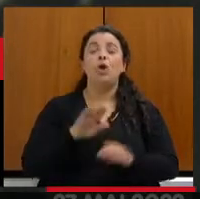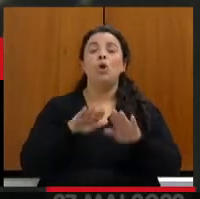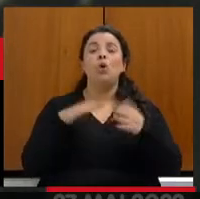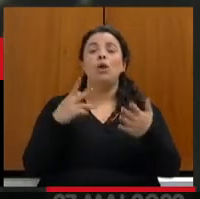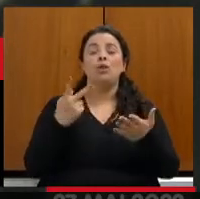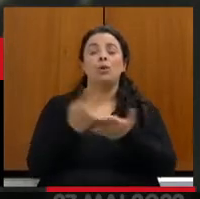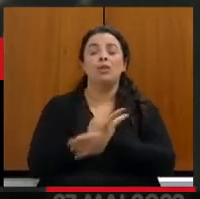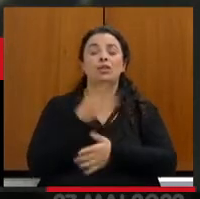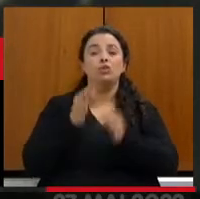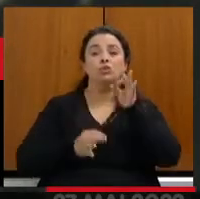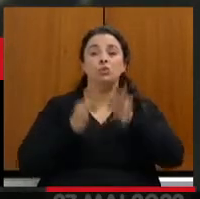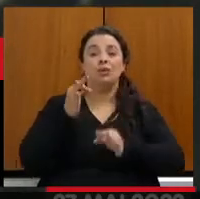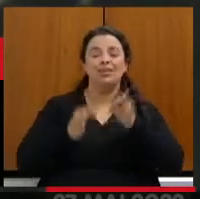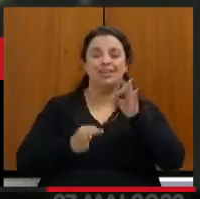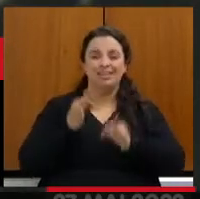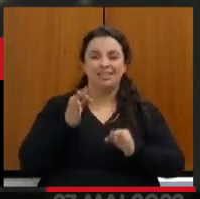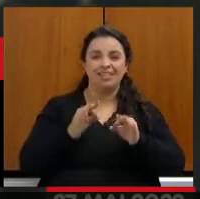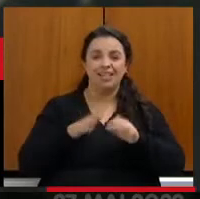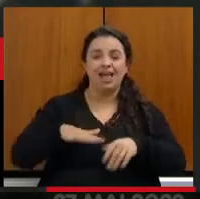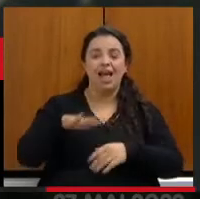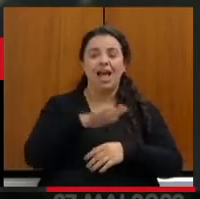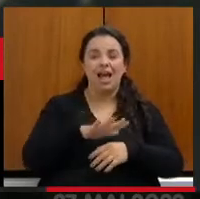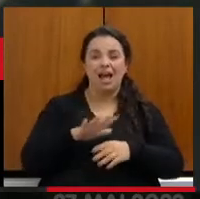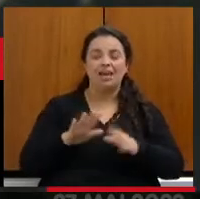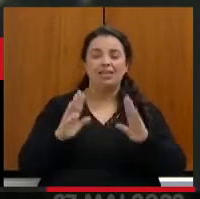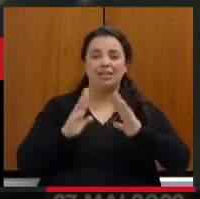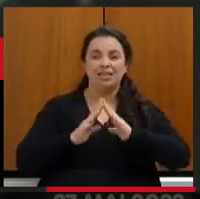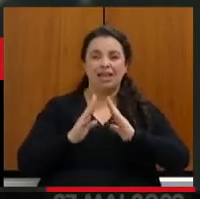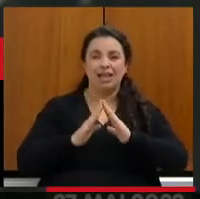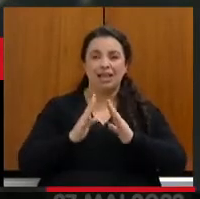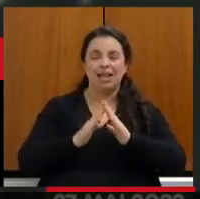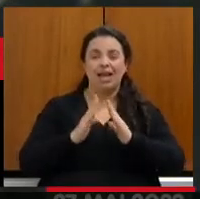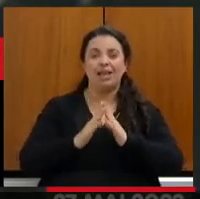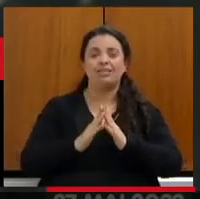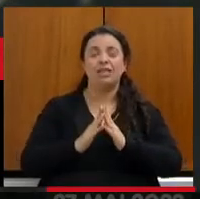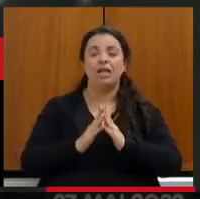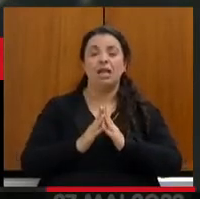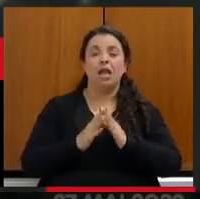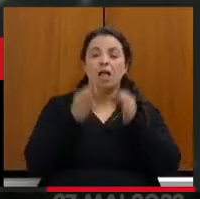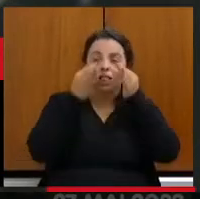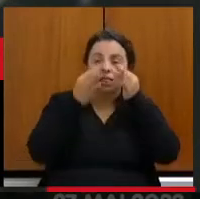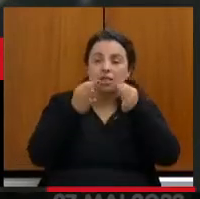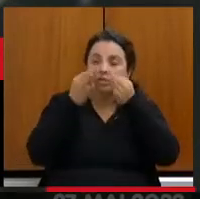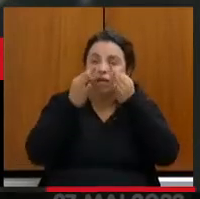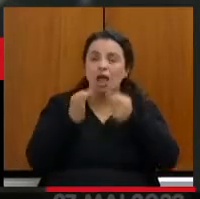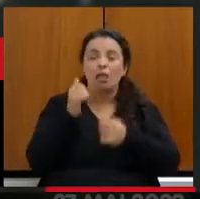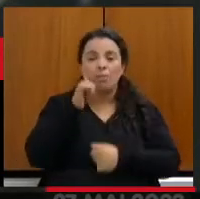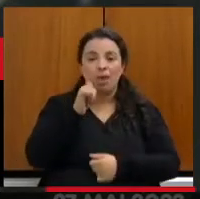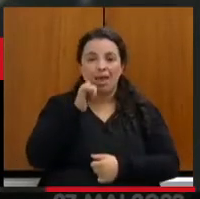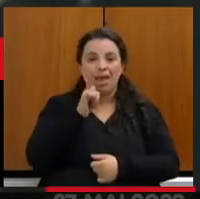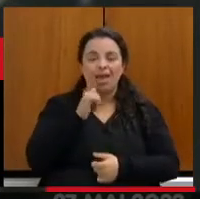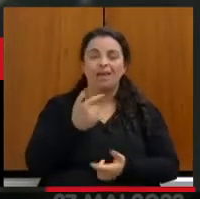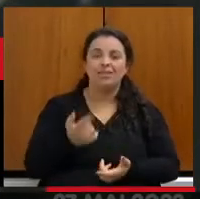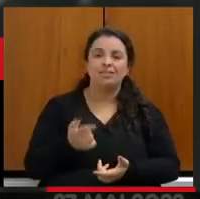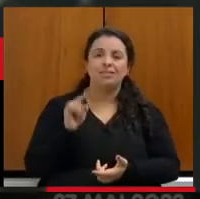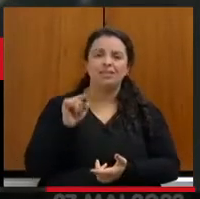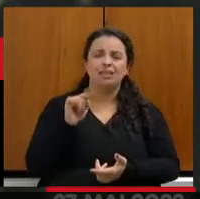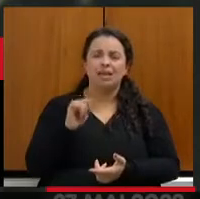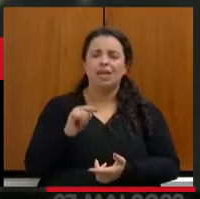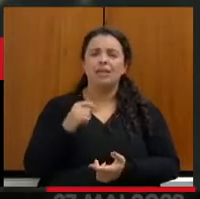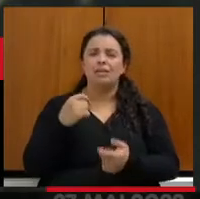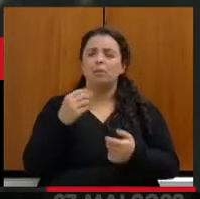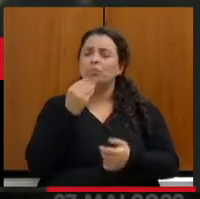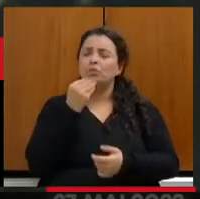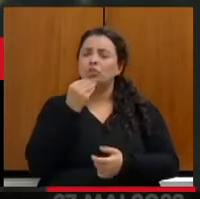mulheres todos os dias me relatando todos os tipos de dores que elas elas passam no lugar que elas deveriam ser